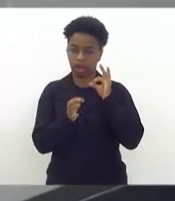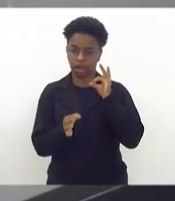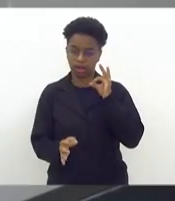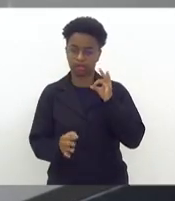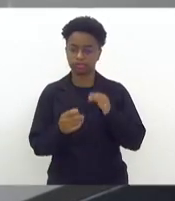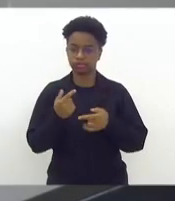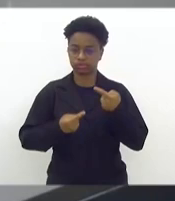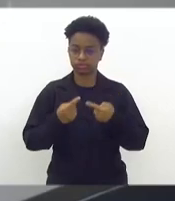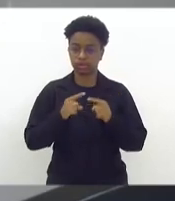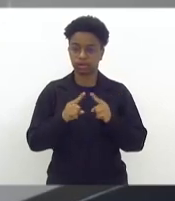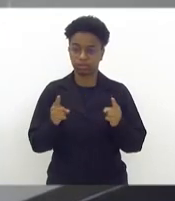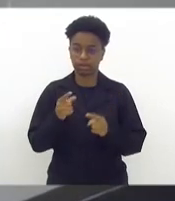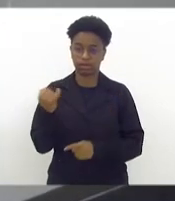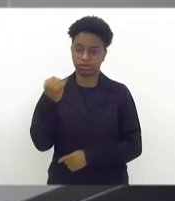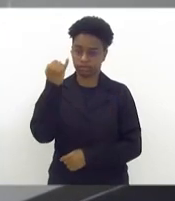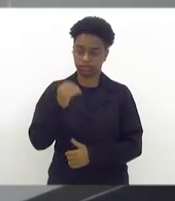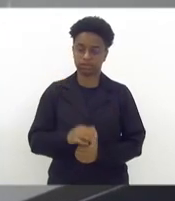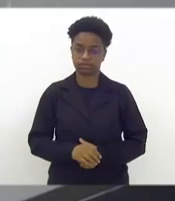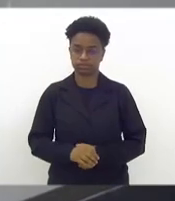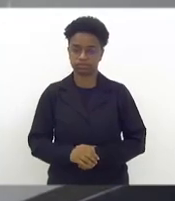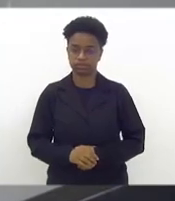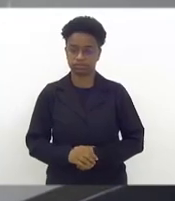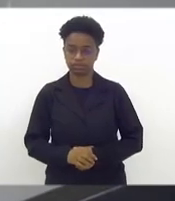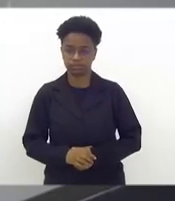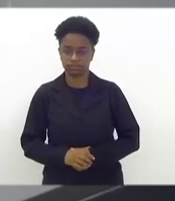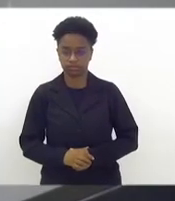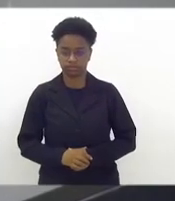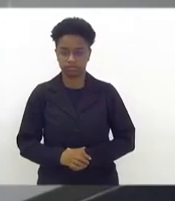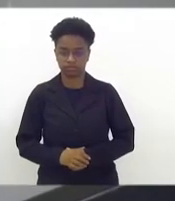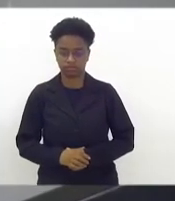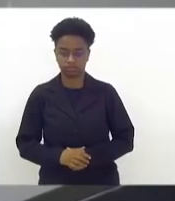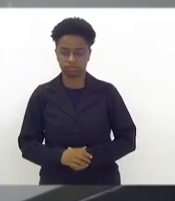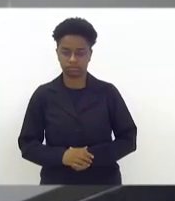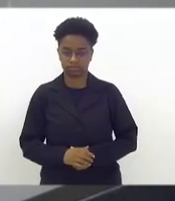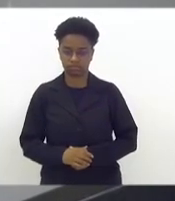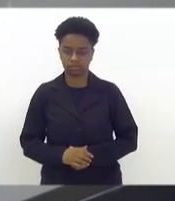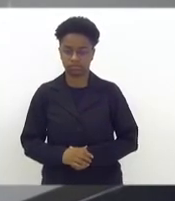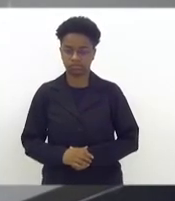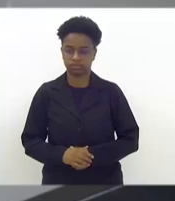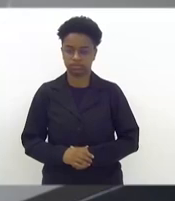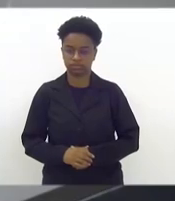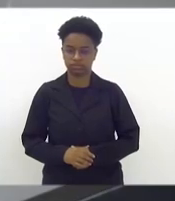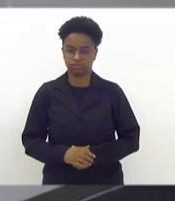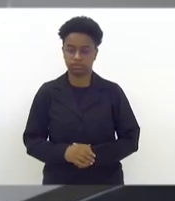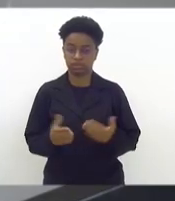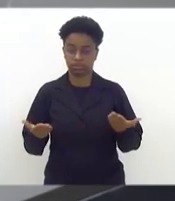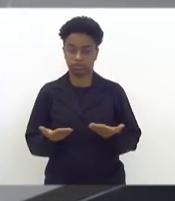essa discussão, mas eu considerei oportuna pela fala anterior do deputado Luiz Paulo. Passo